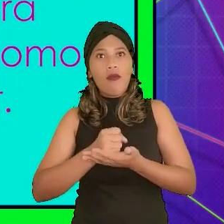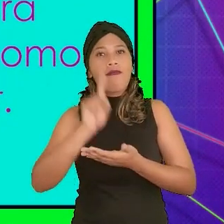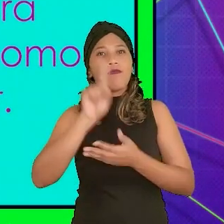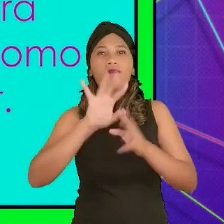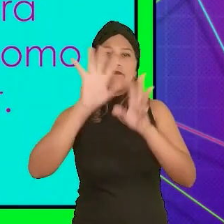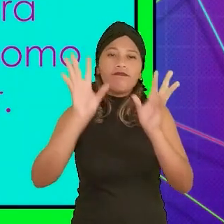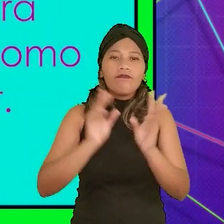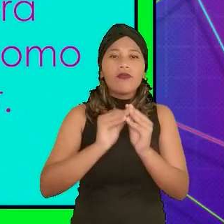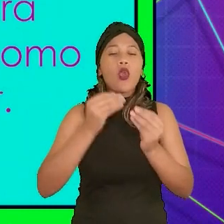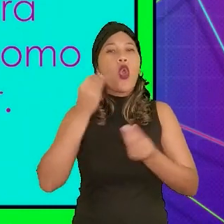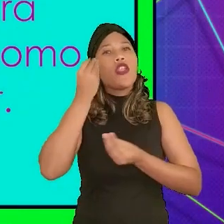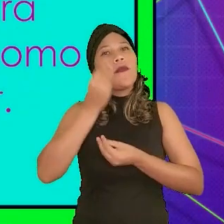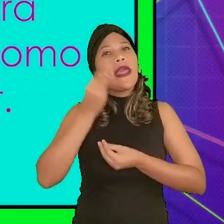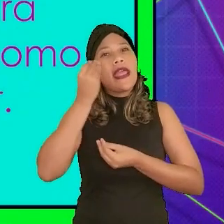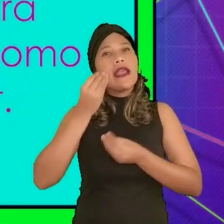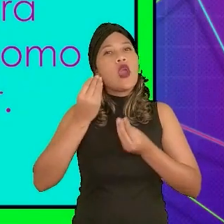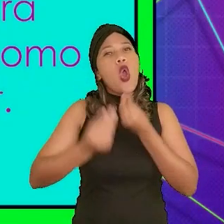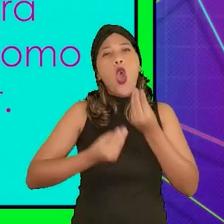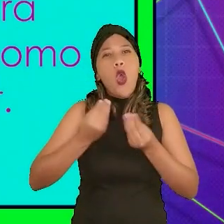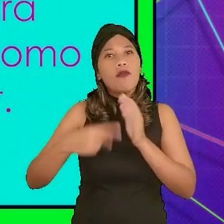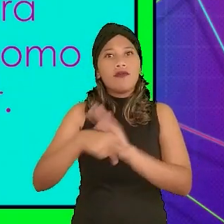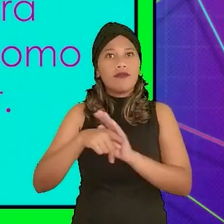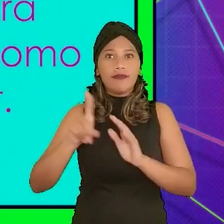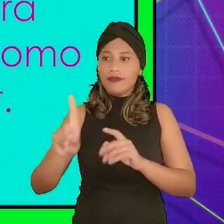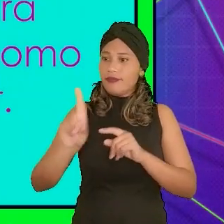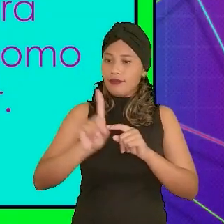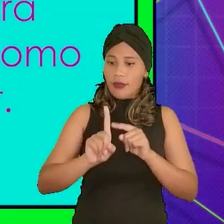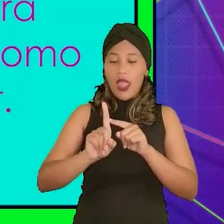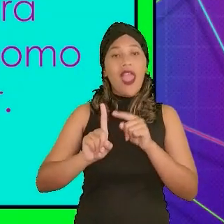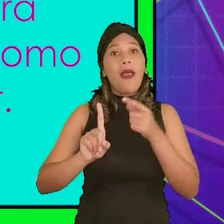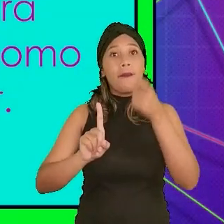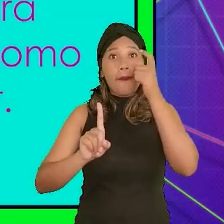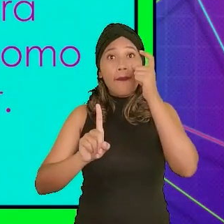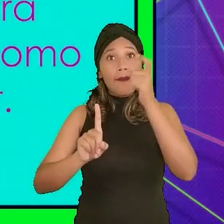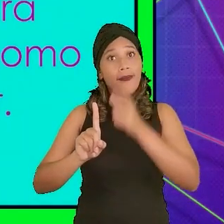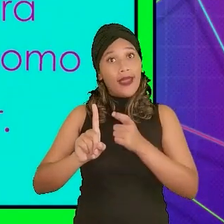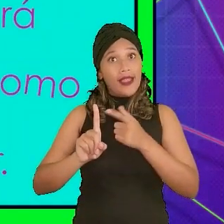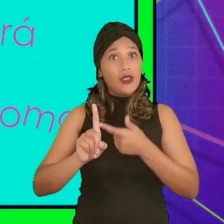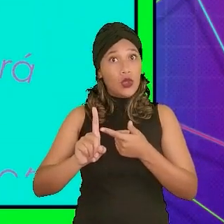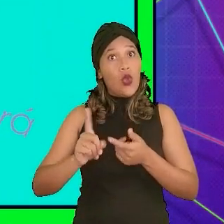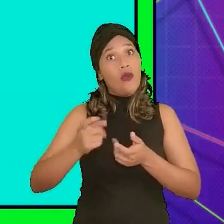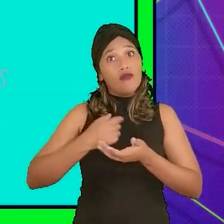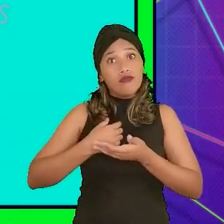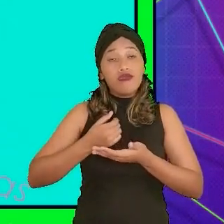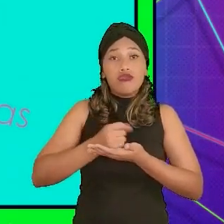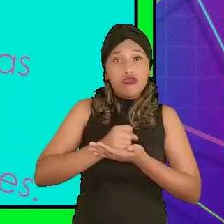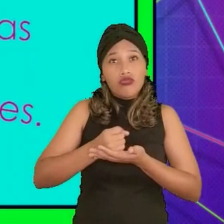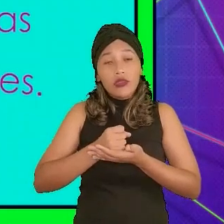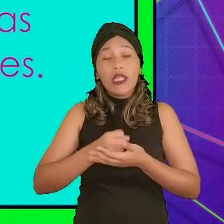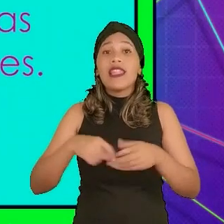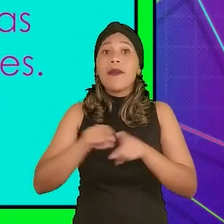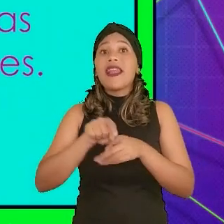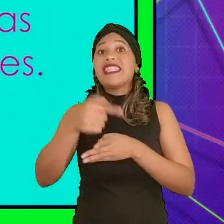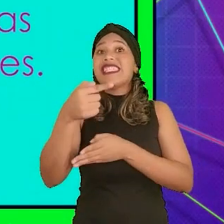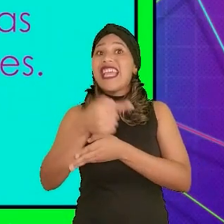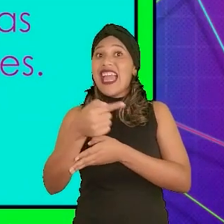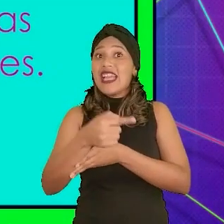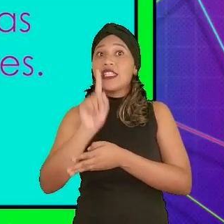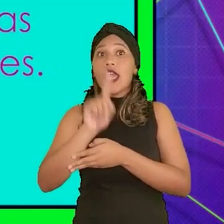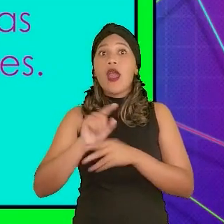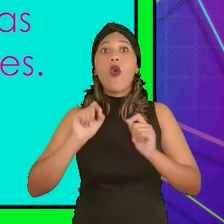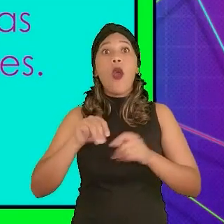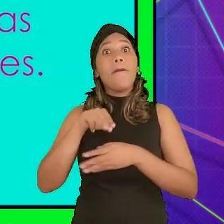uma seção de como será a experiência de seu jogo como um todo para o jogador. A página 7 é destinada a mecânicas